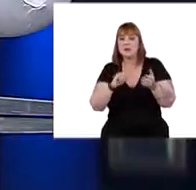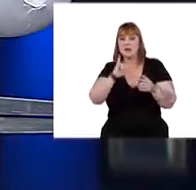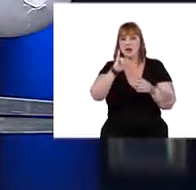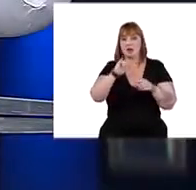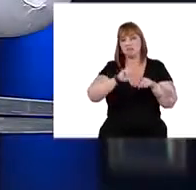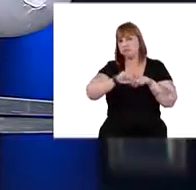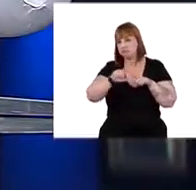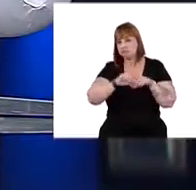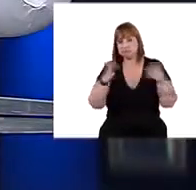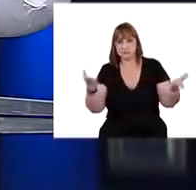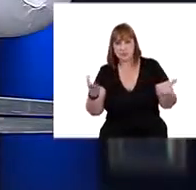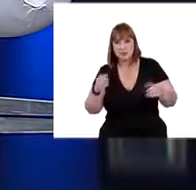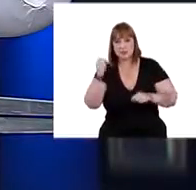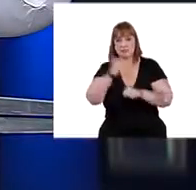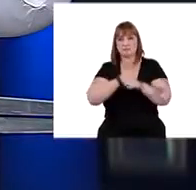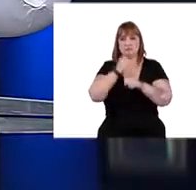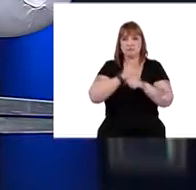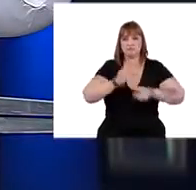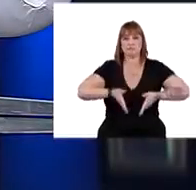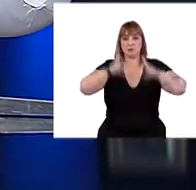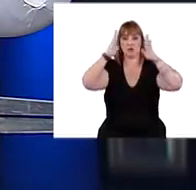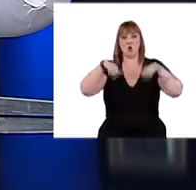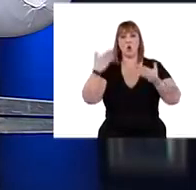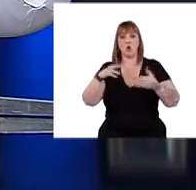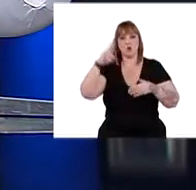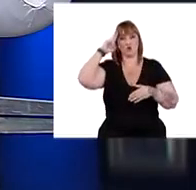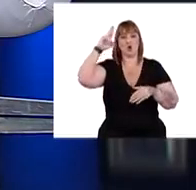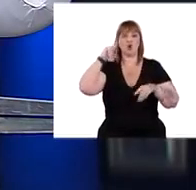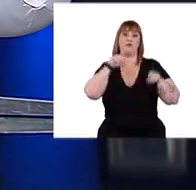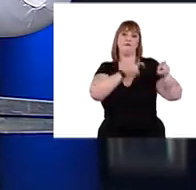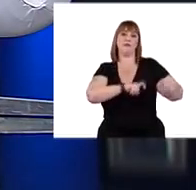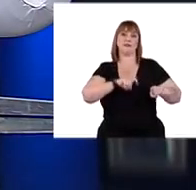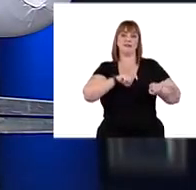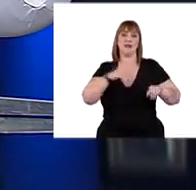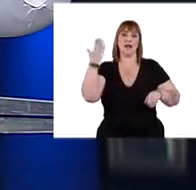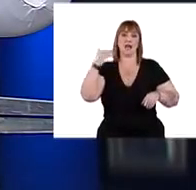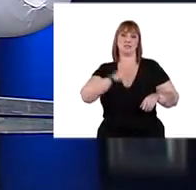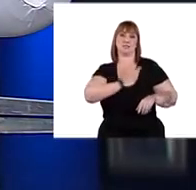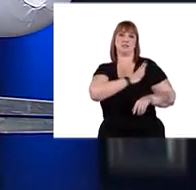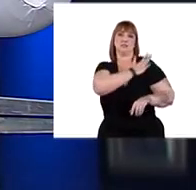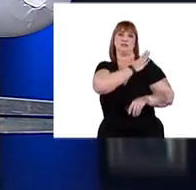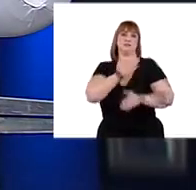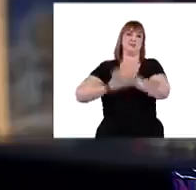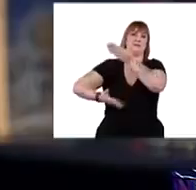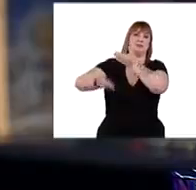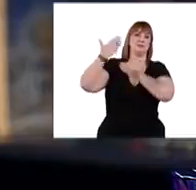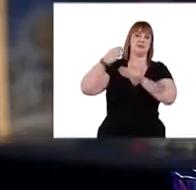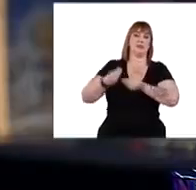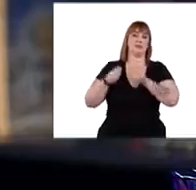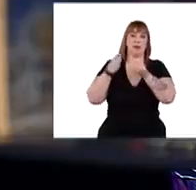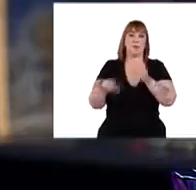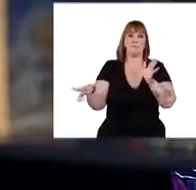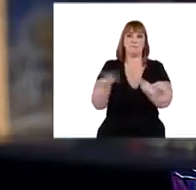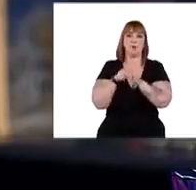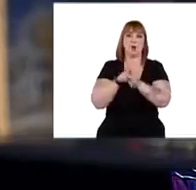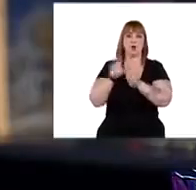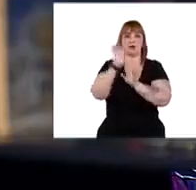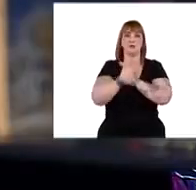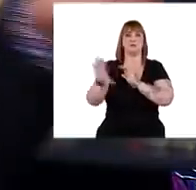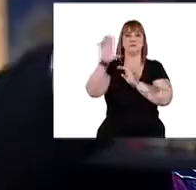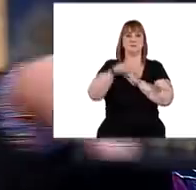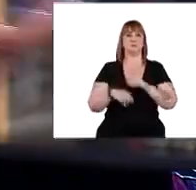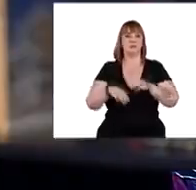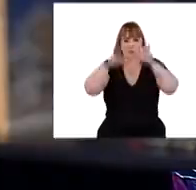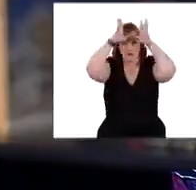imobiliária, ou para fazendeiros, né, na época da ditadura. Foram títulos entregues pelo próprio Estado. E aí os indígenas